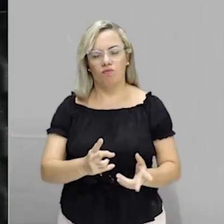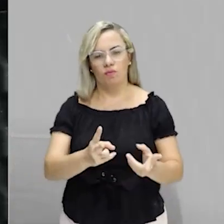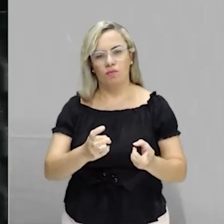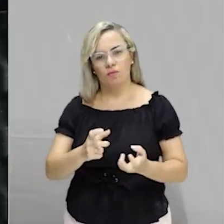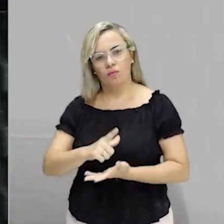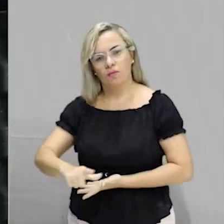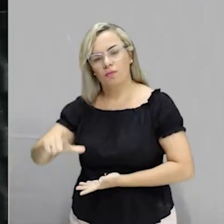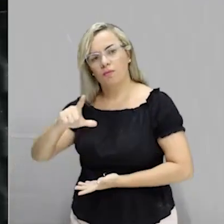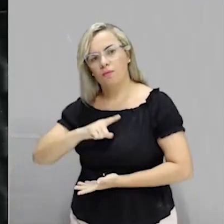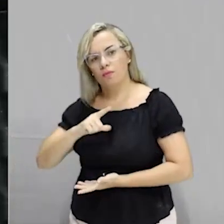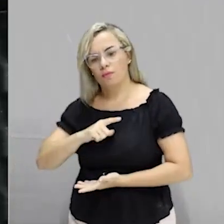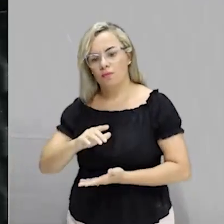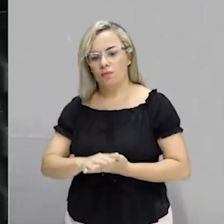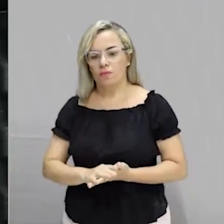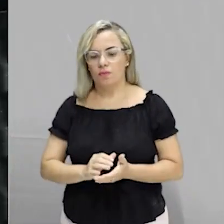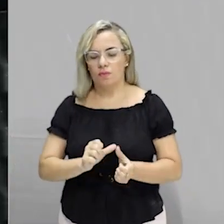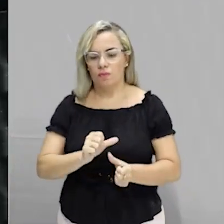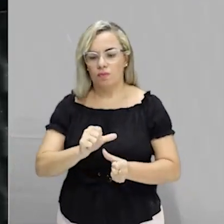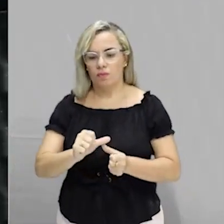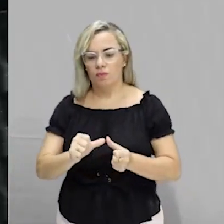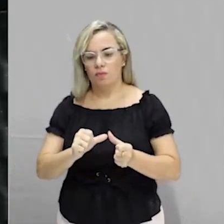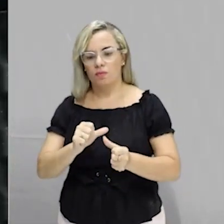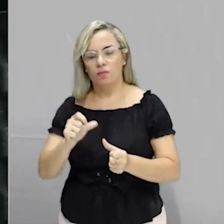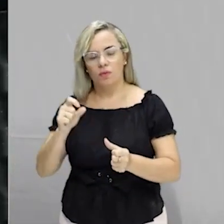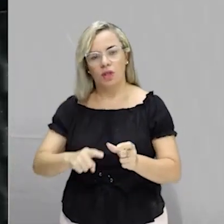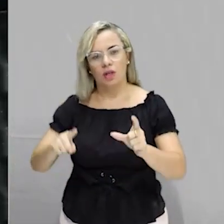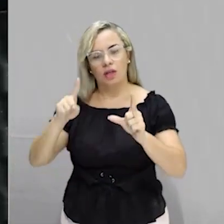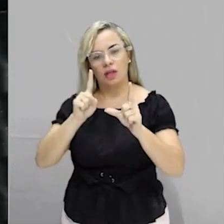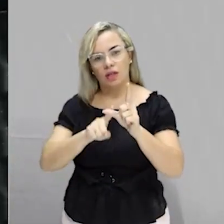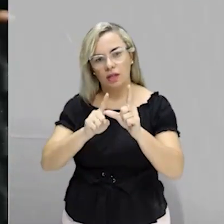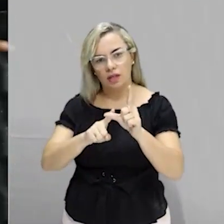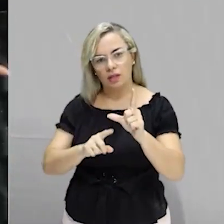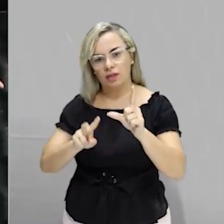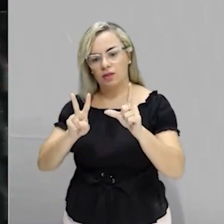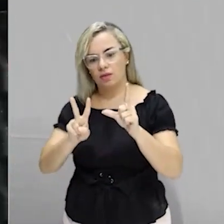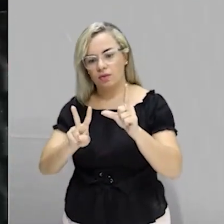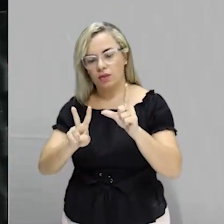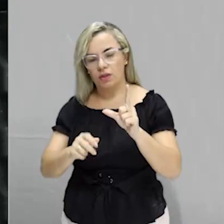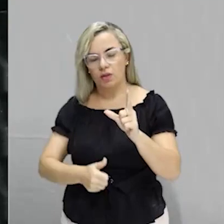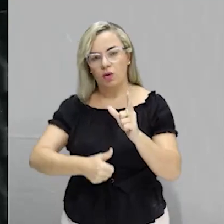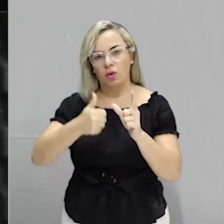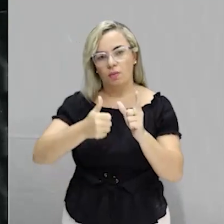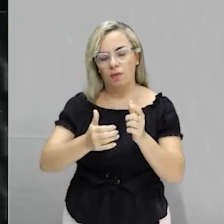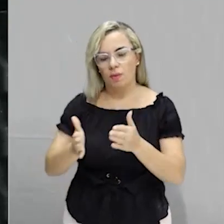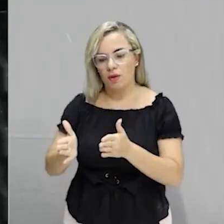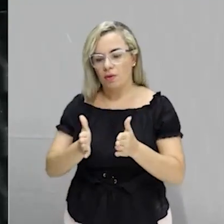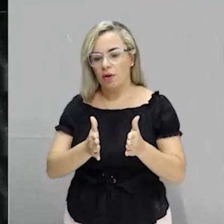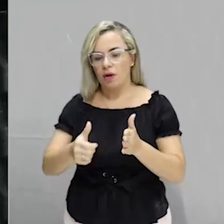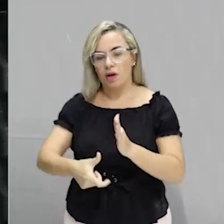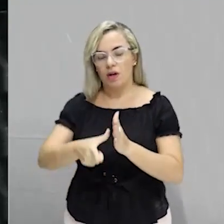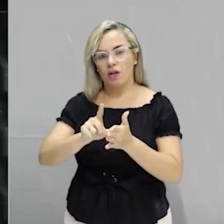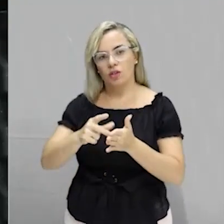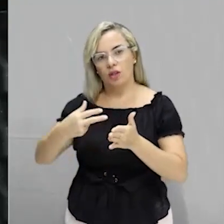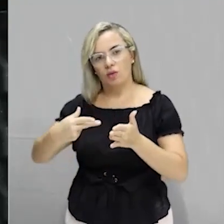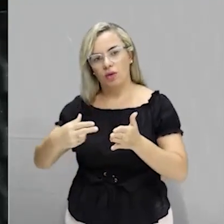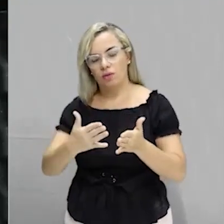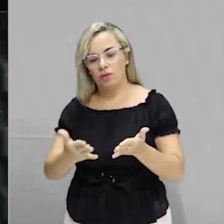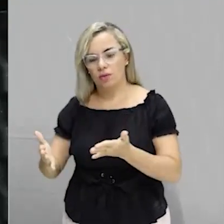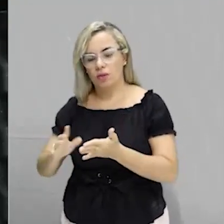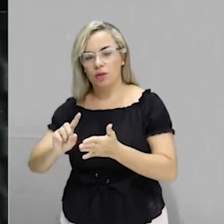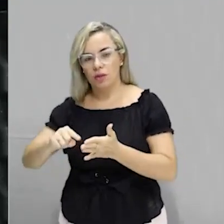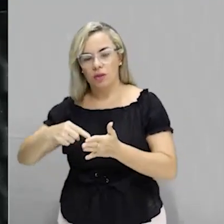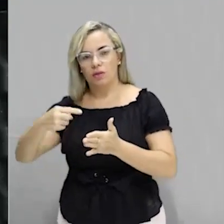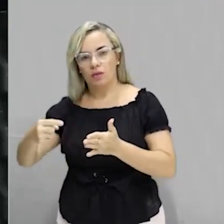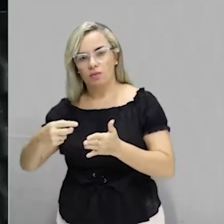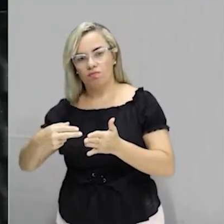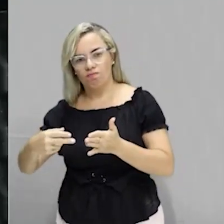que eu tenho a variável, no caso o V, tanto no primeiro membro quanto no segundo. O que a gente faz aqui? Você tem a opção